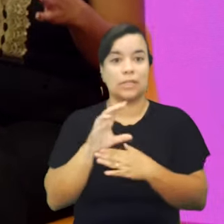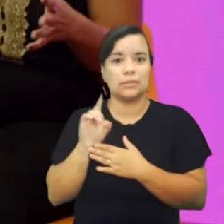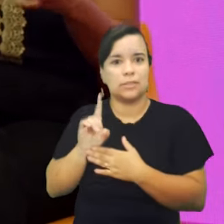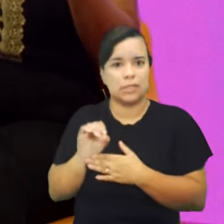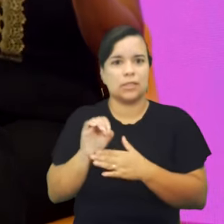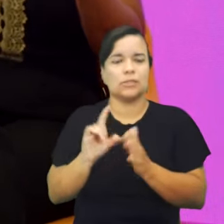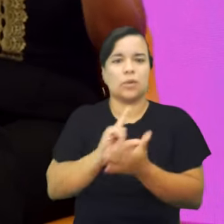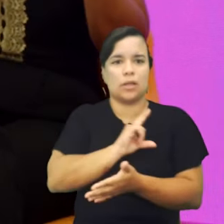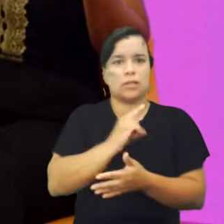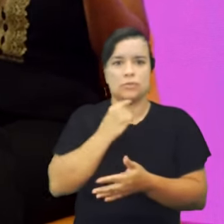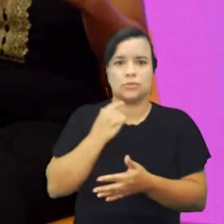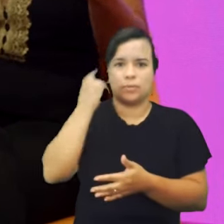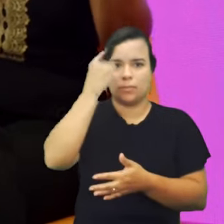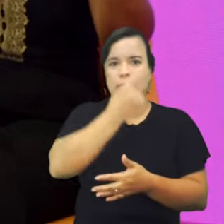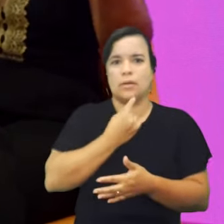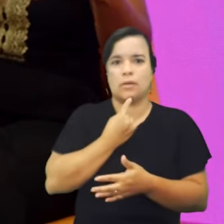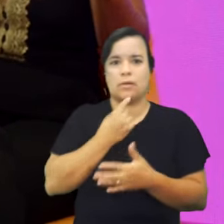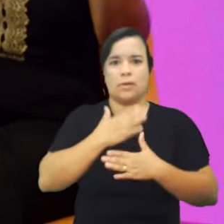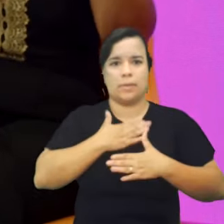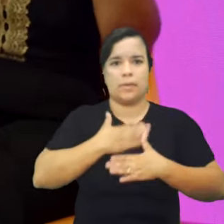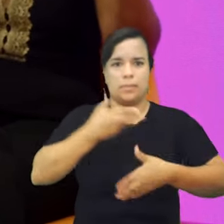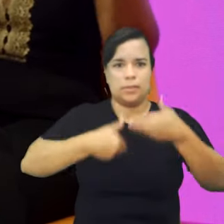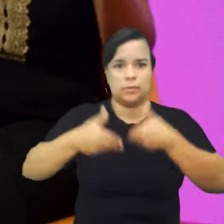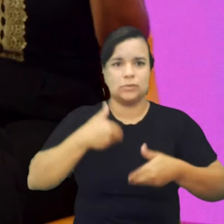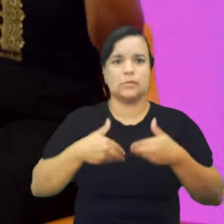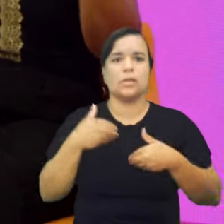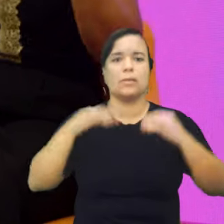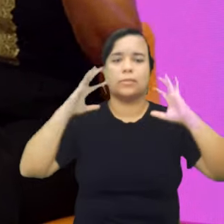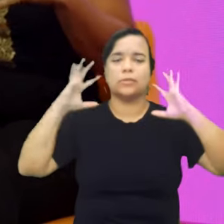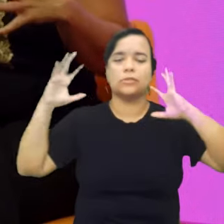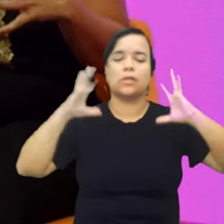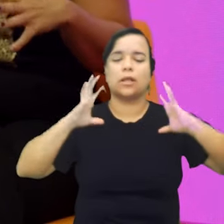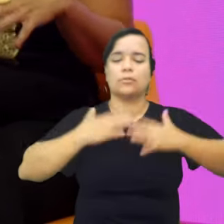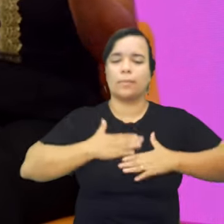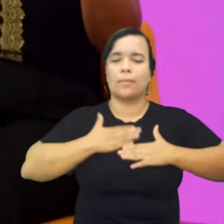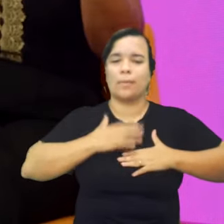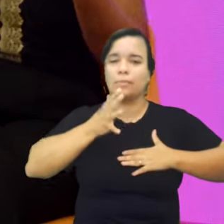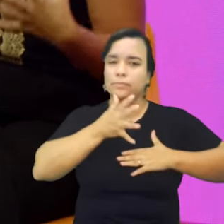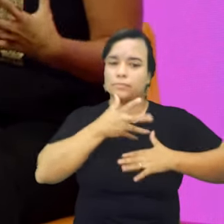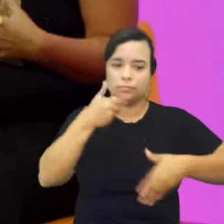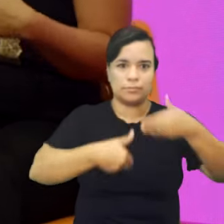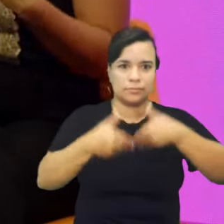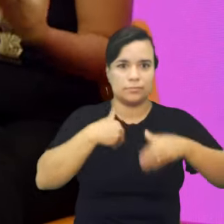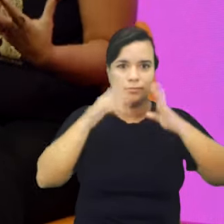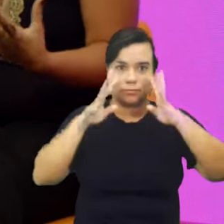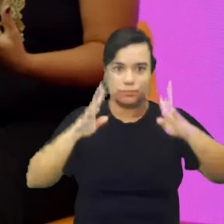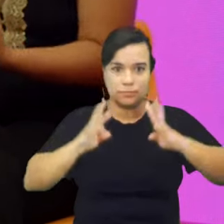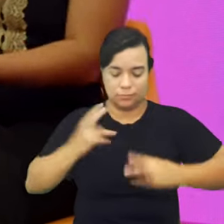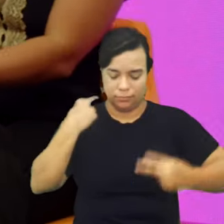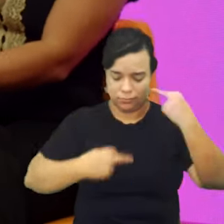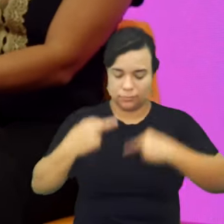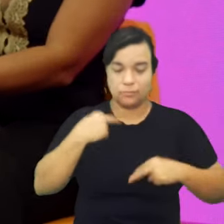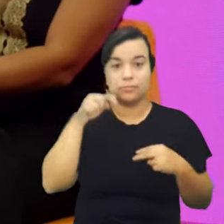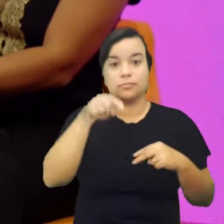Uma hora eu dedico para o meu silêncio, para o meu momento, para a minha meditação, para tomar um banho demorado, para me cuidar, para me olhar. E